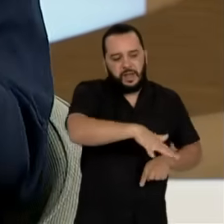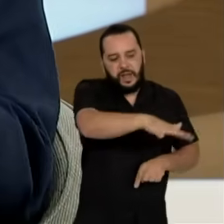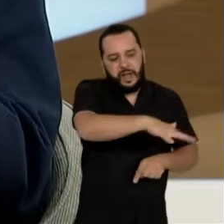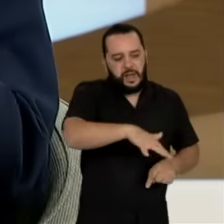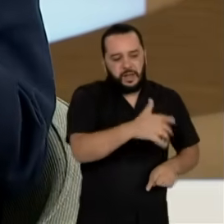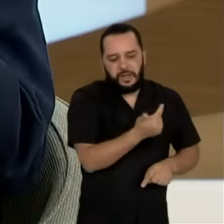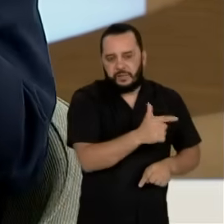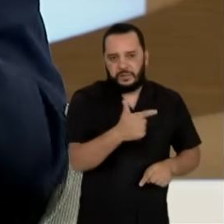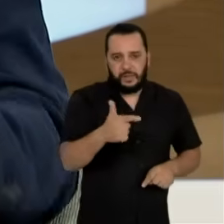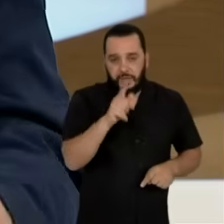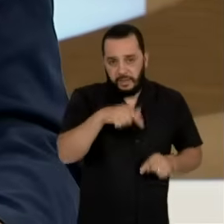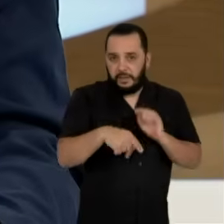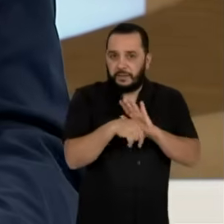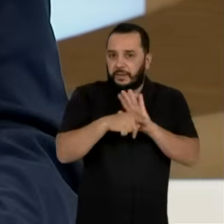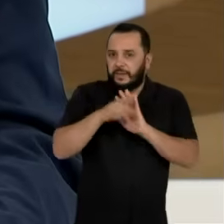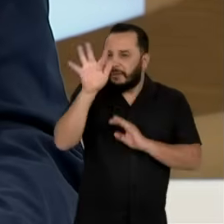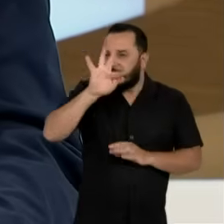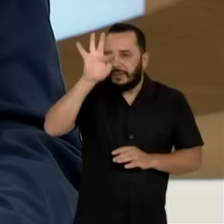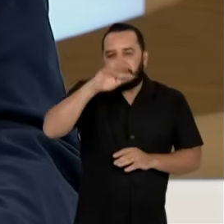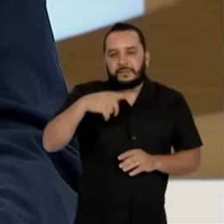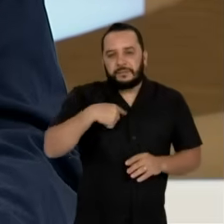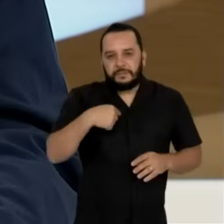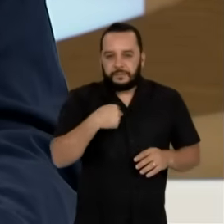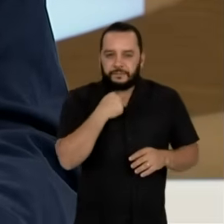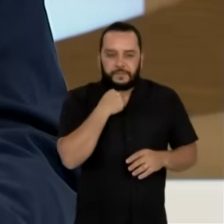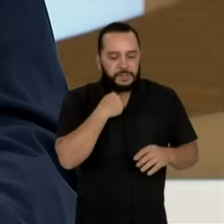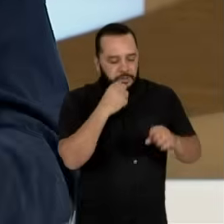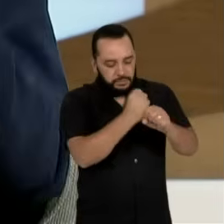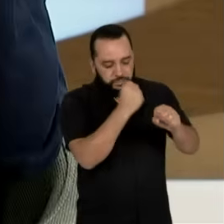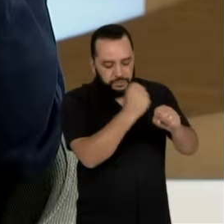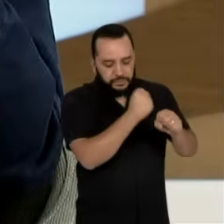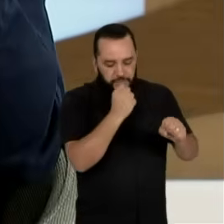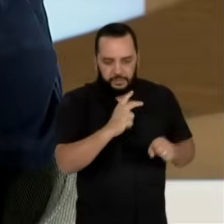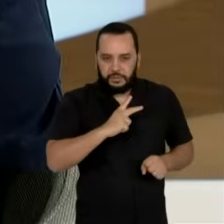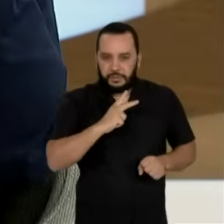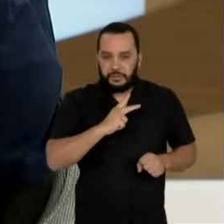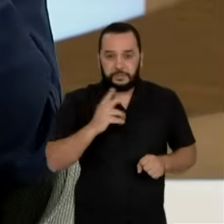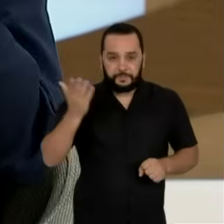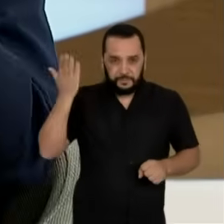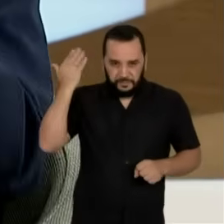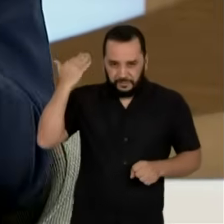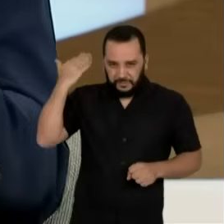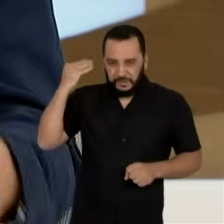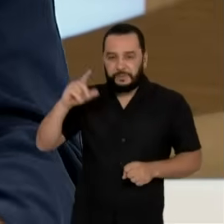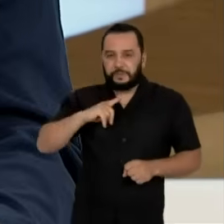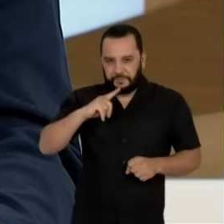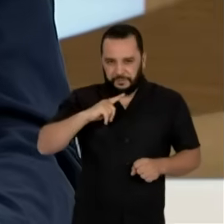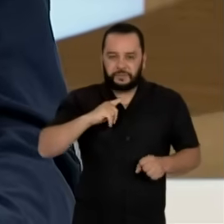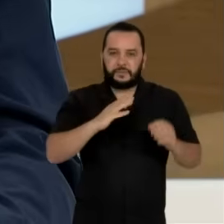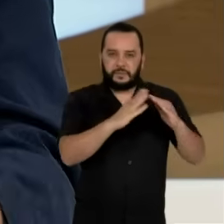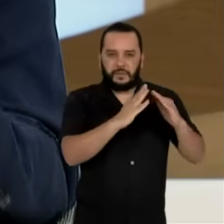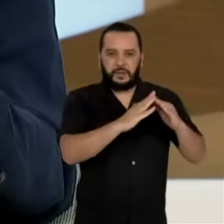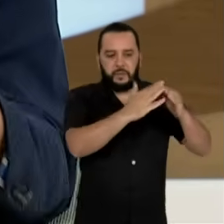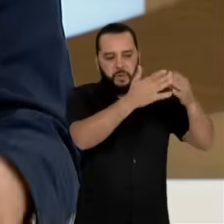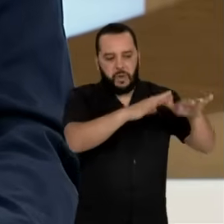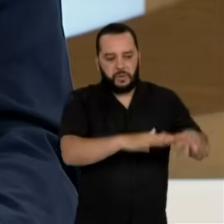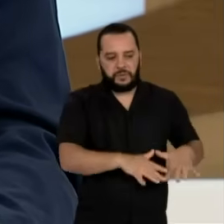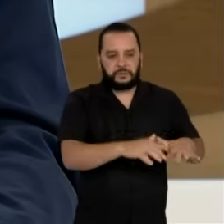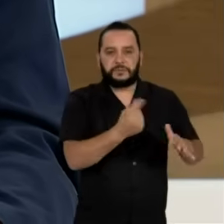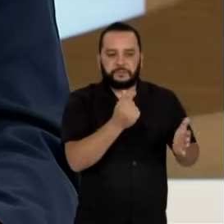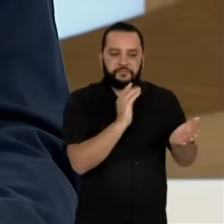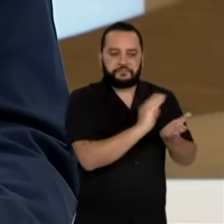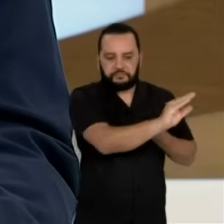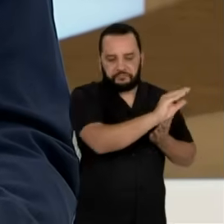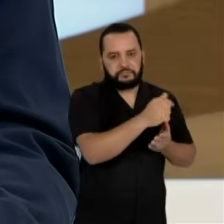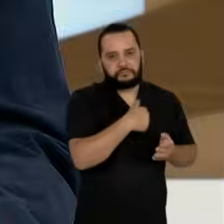são áreas da União, que não pode haver propriedade particular. As propriedades que existiam lá há muito tempo atrás já foram indenizadas